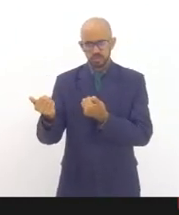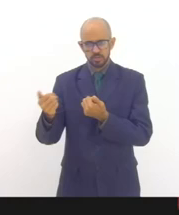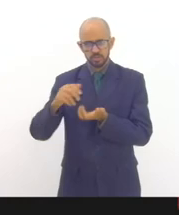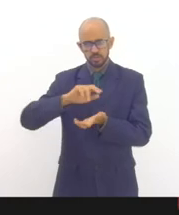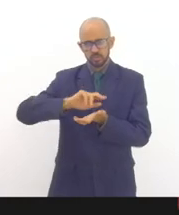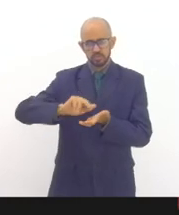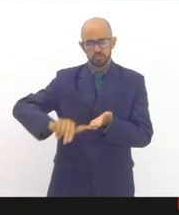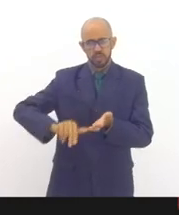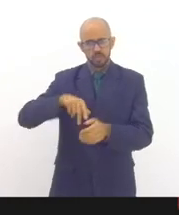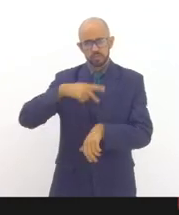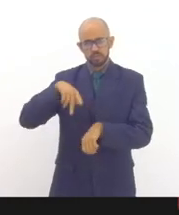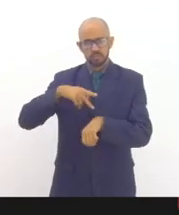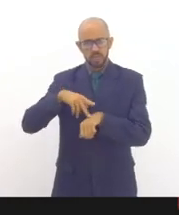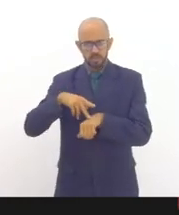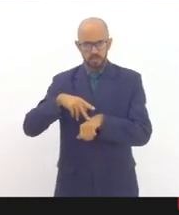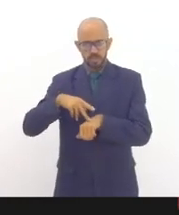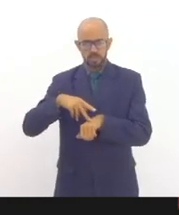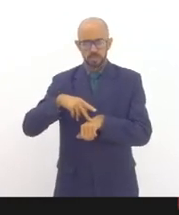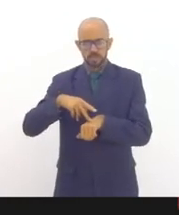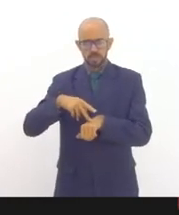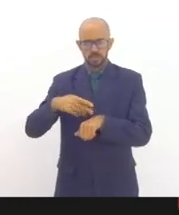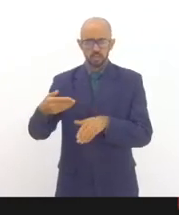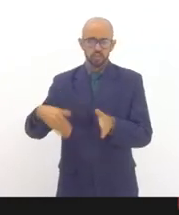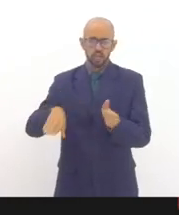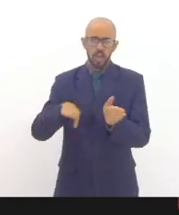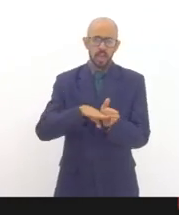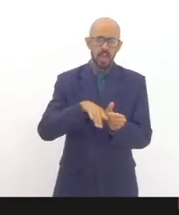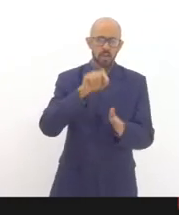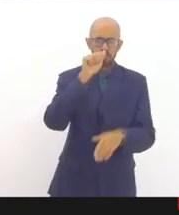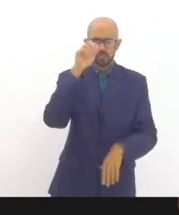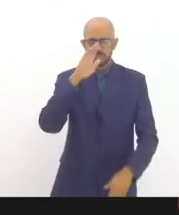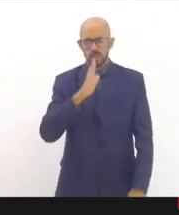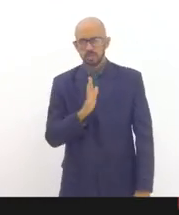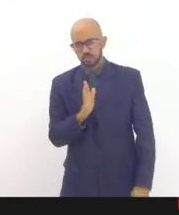diversos países que vieram para o Brasil,